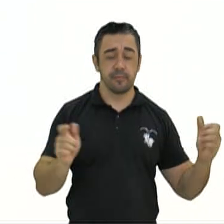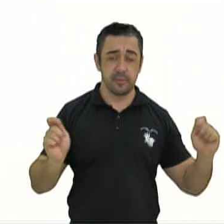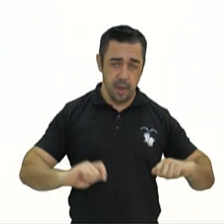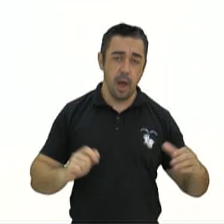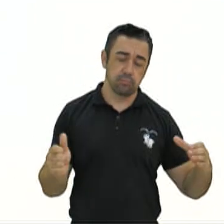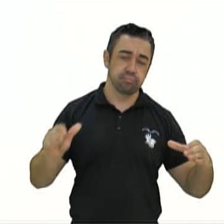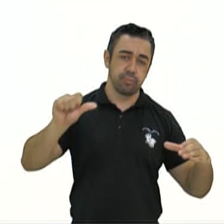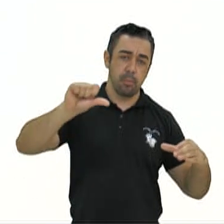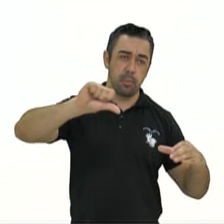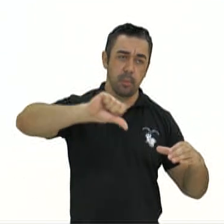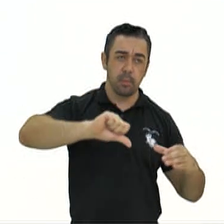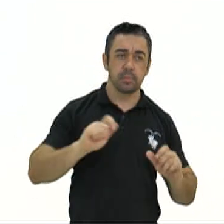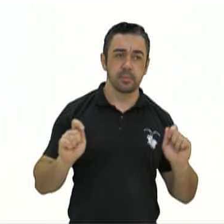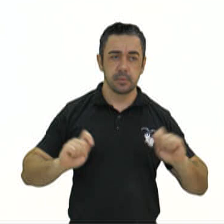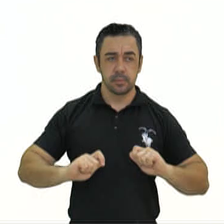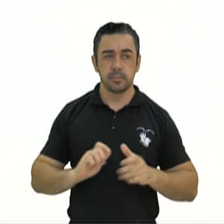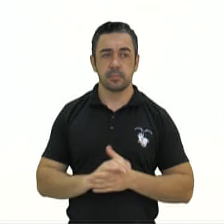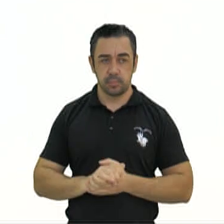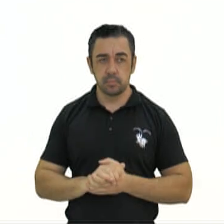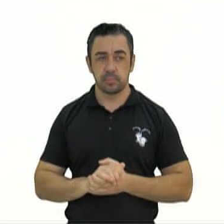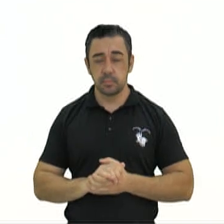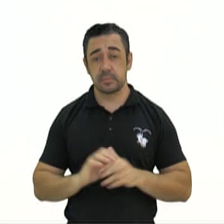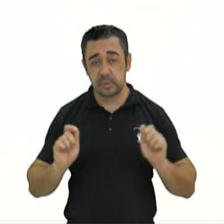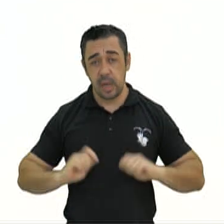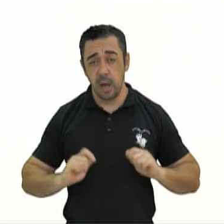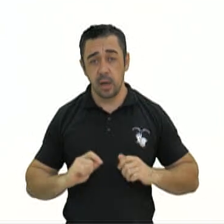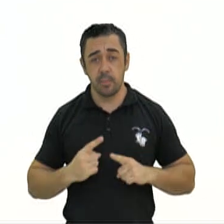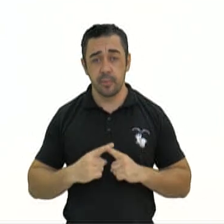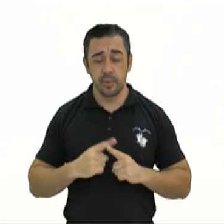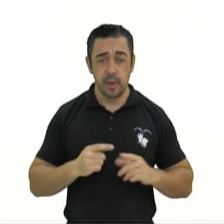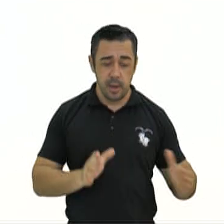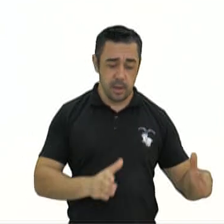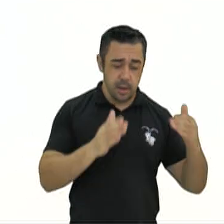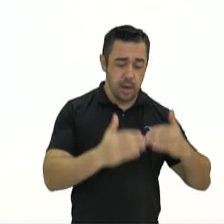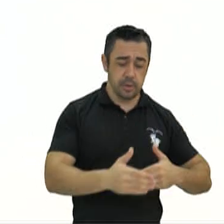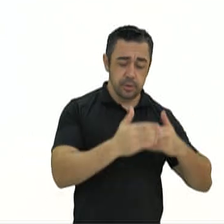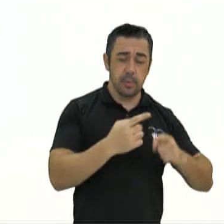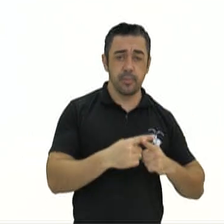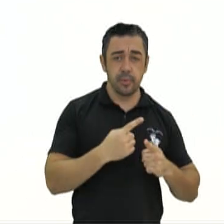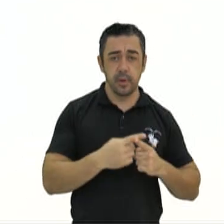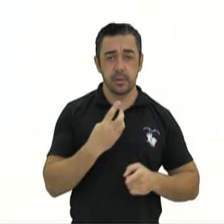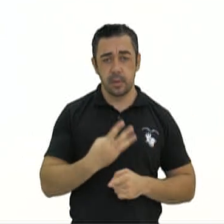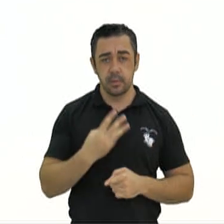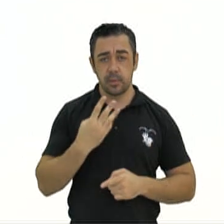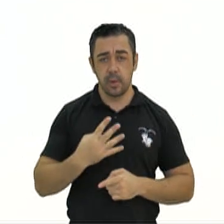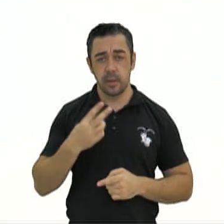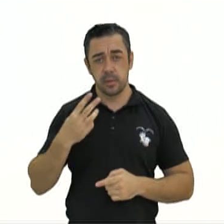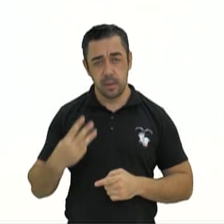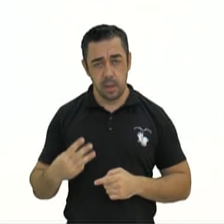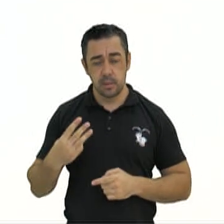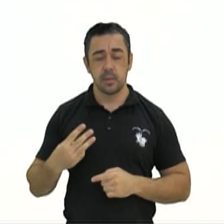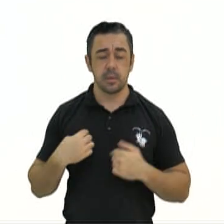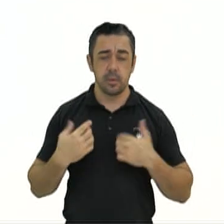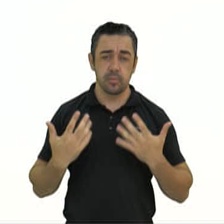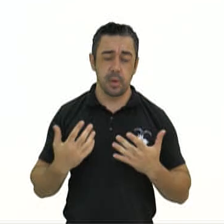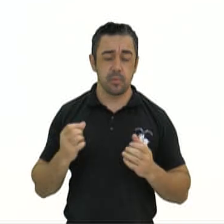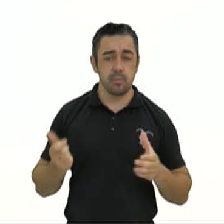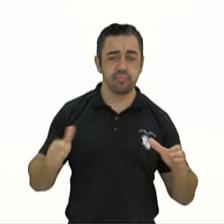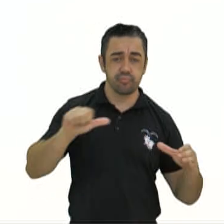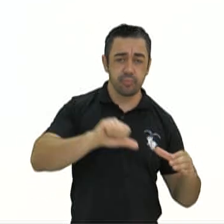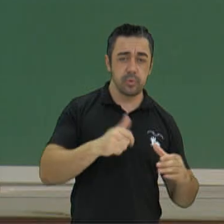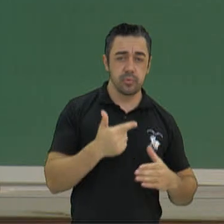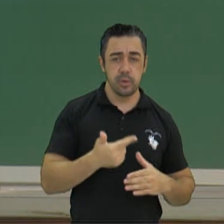vai caber o líquido da jarra? Então, caberá, pois a caixa tem a capacidade de 343 e eu quero despejar